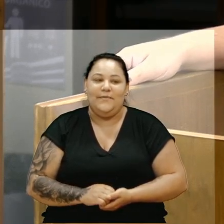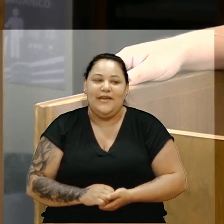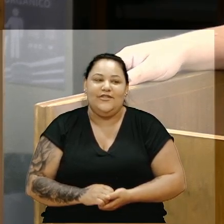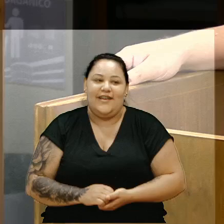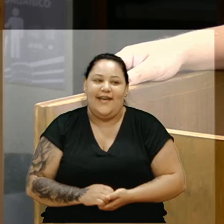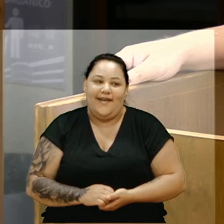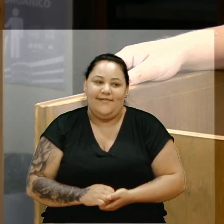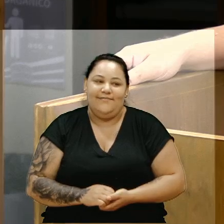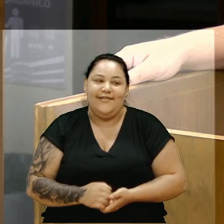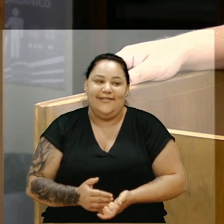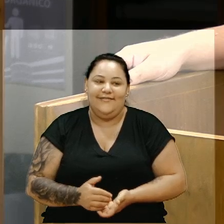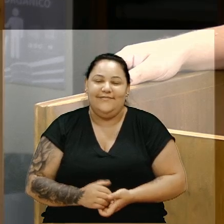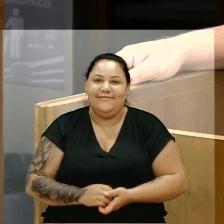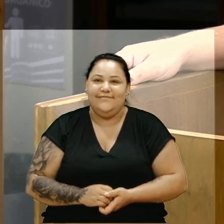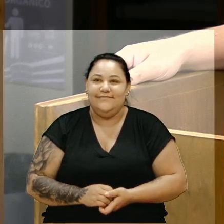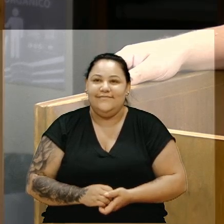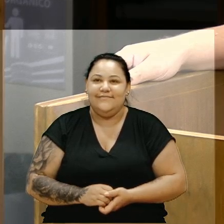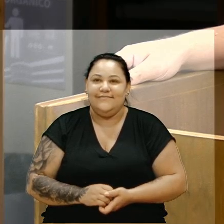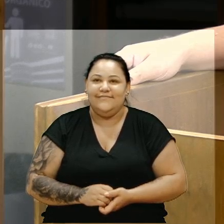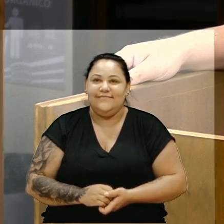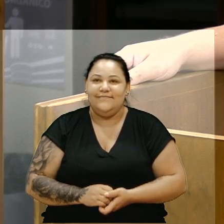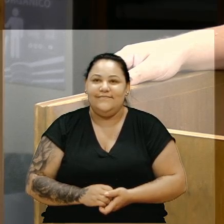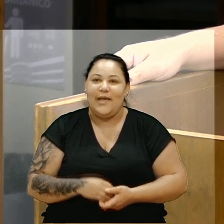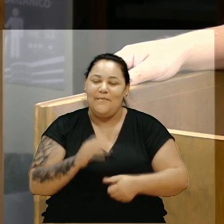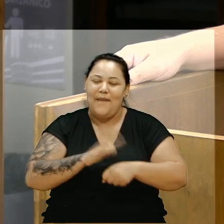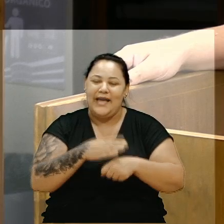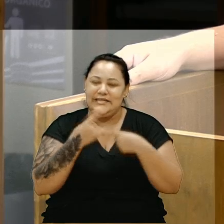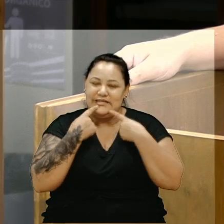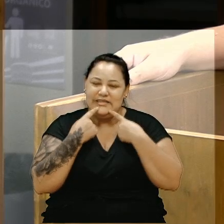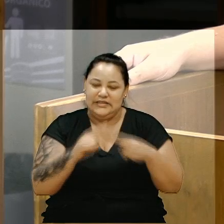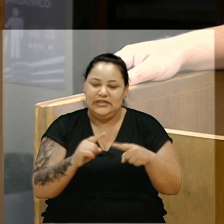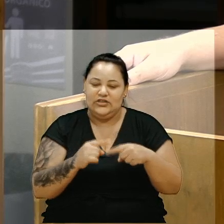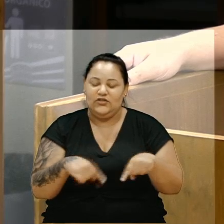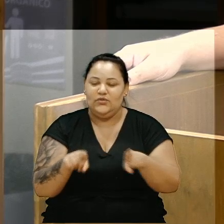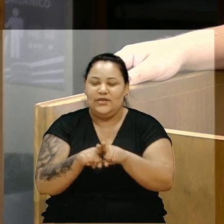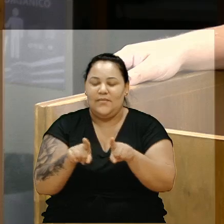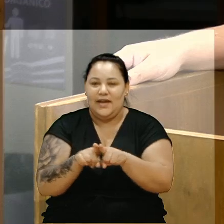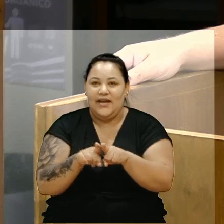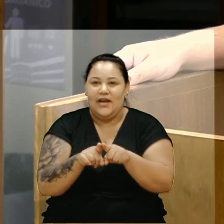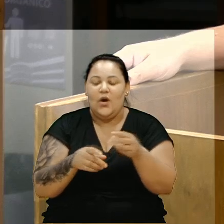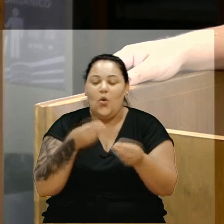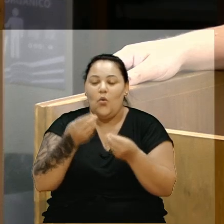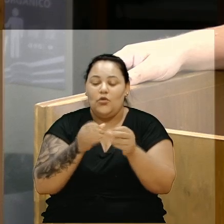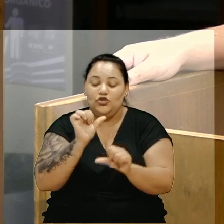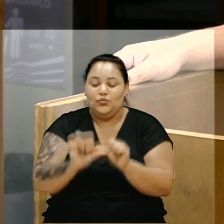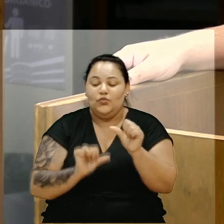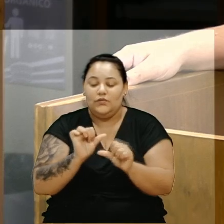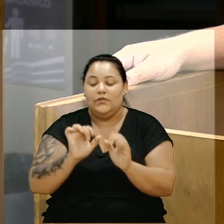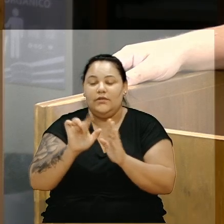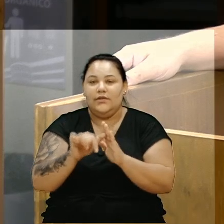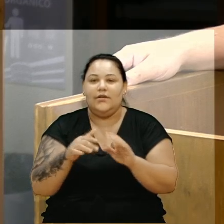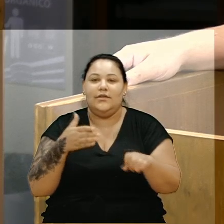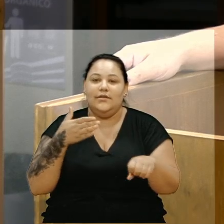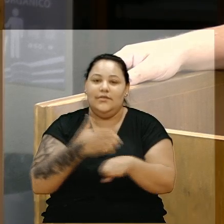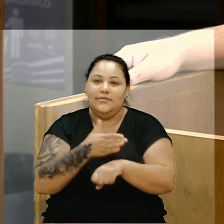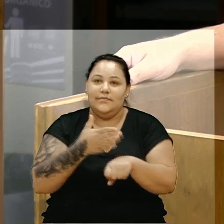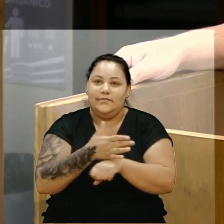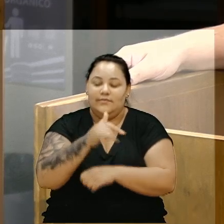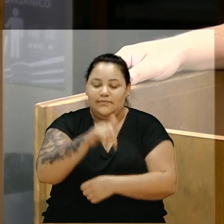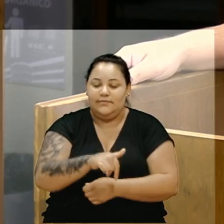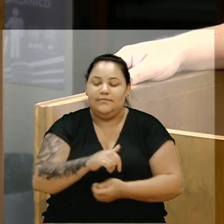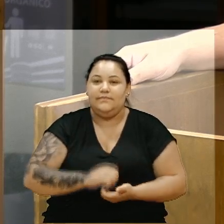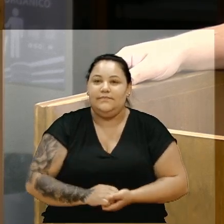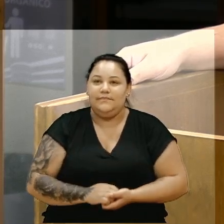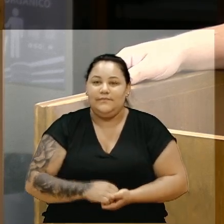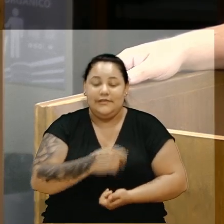lado de fora, normalmente mais na parte crítica, e como a gente muda depois que estamos aqui dentro. Não que vamos mudar, né,